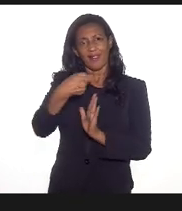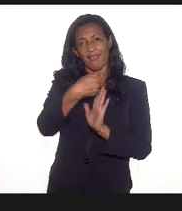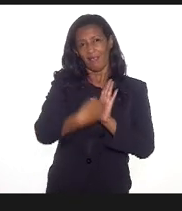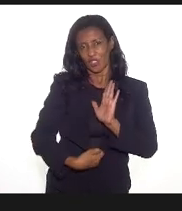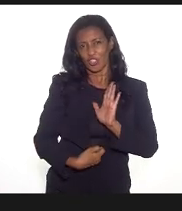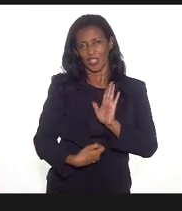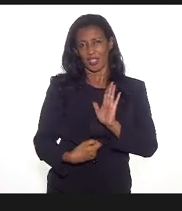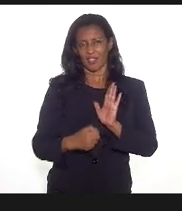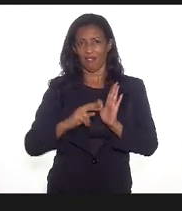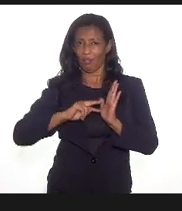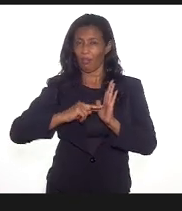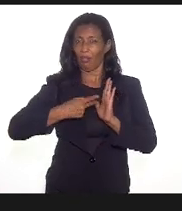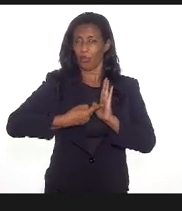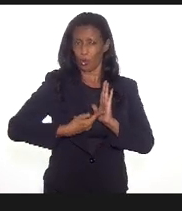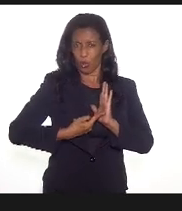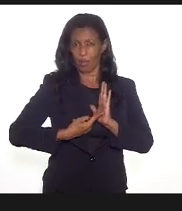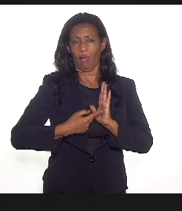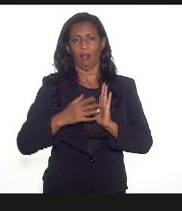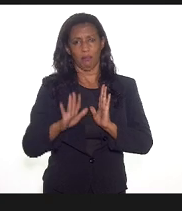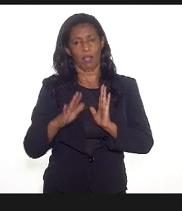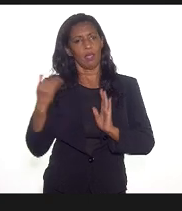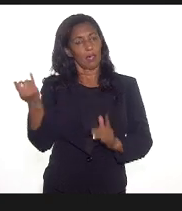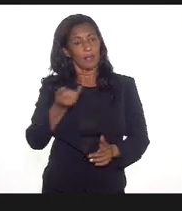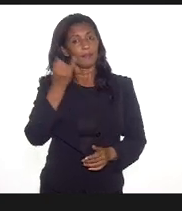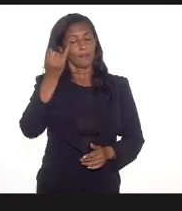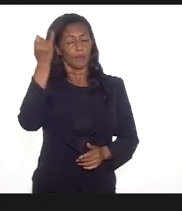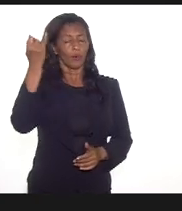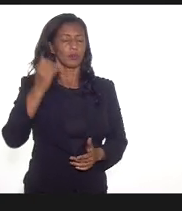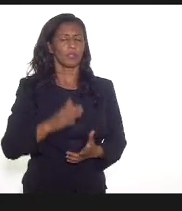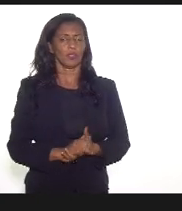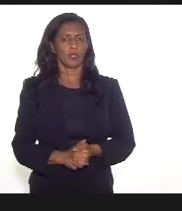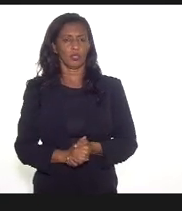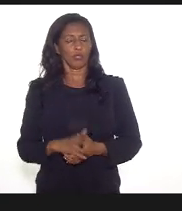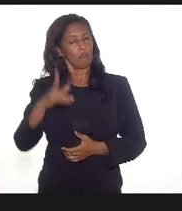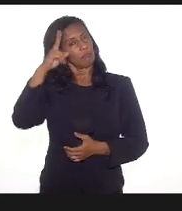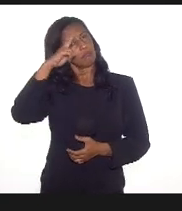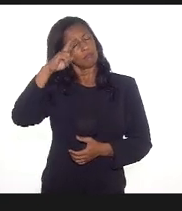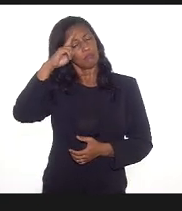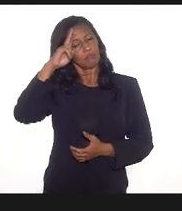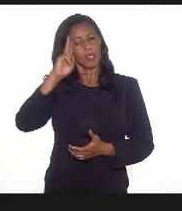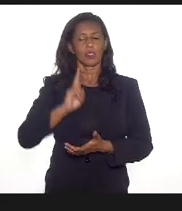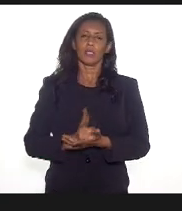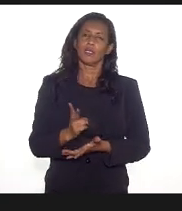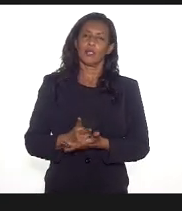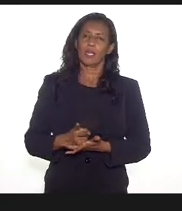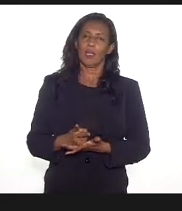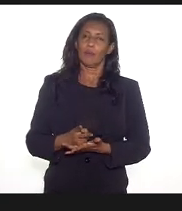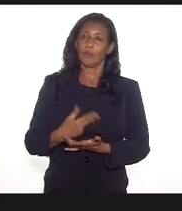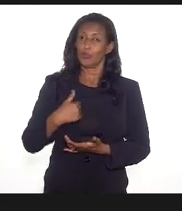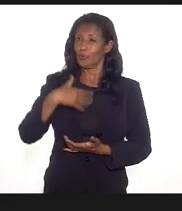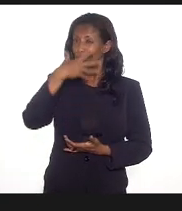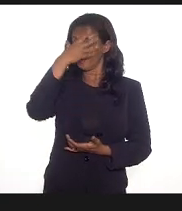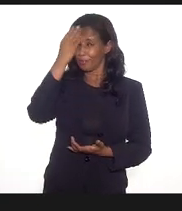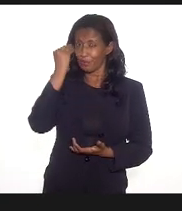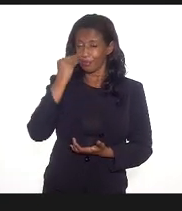mas vale ressaltar que é importante sempre frisar, realmente, para a gente não cair nessa...